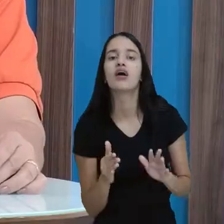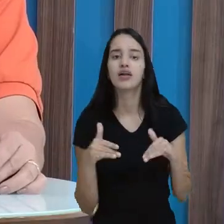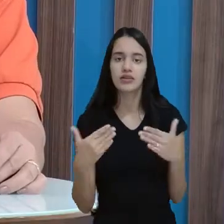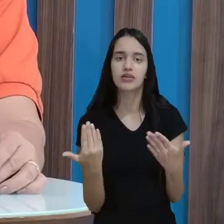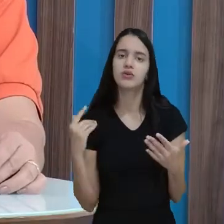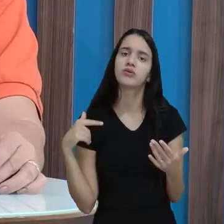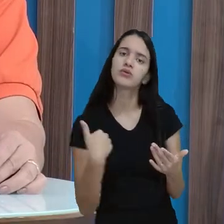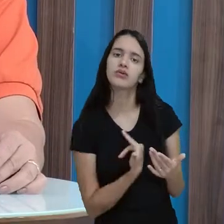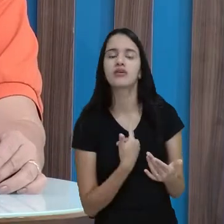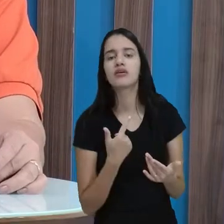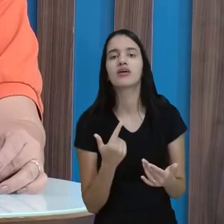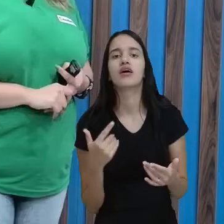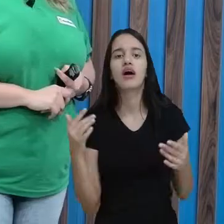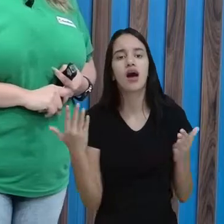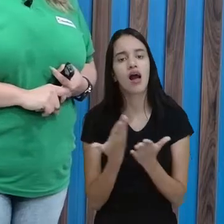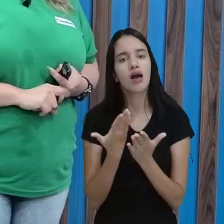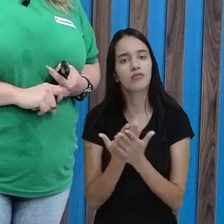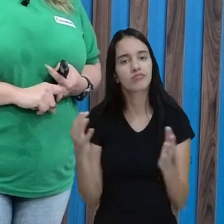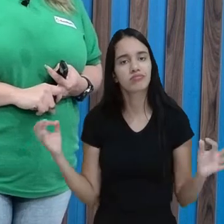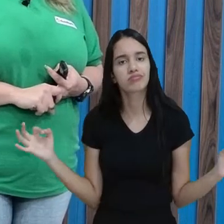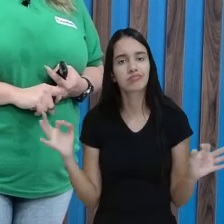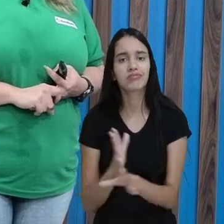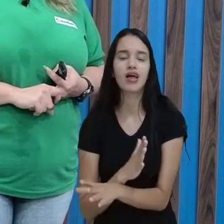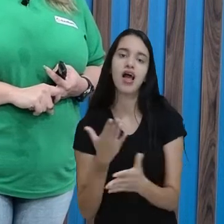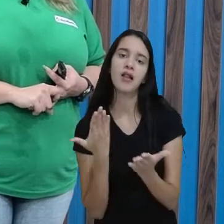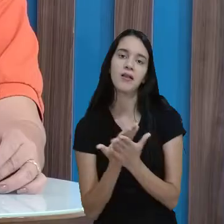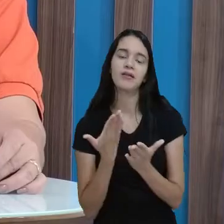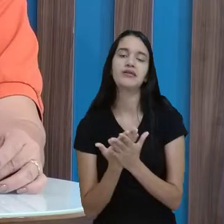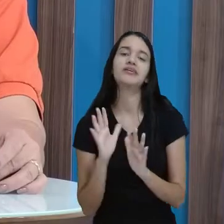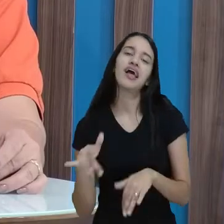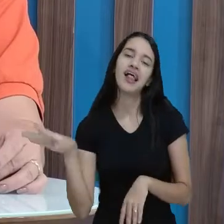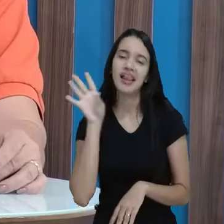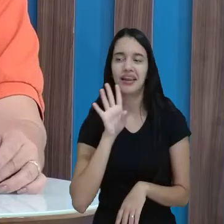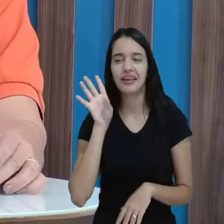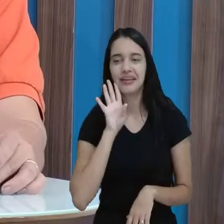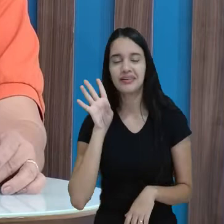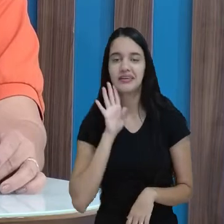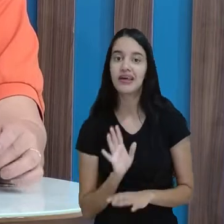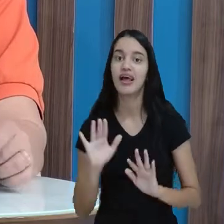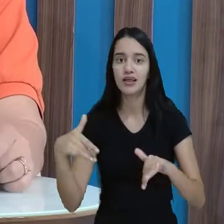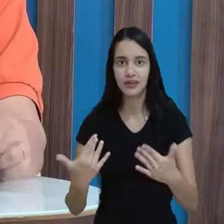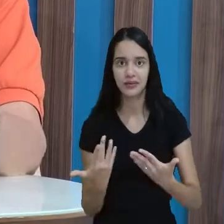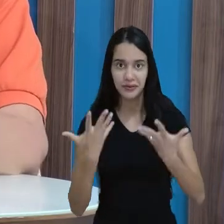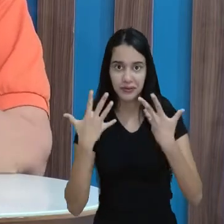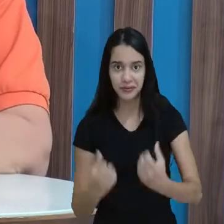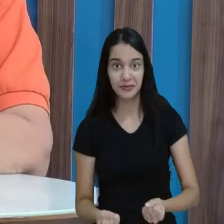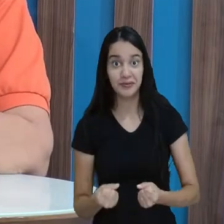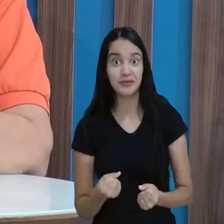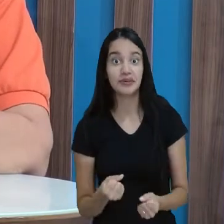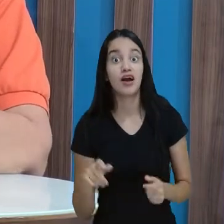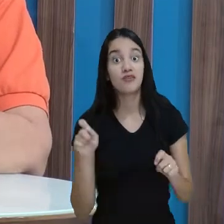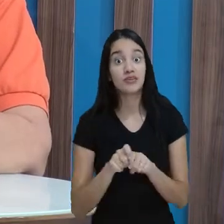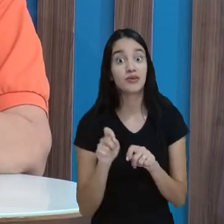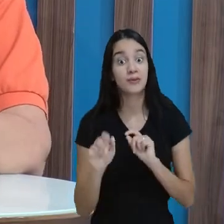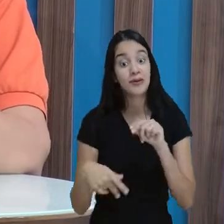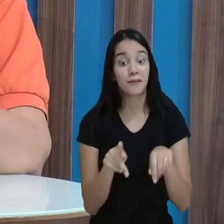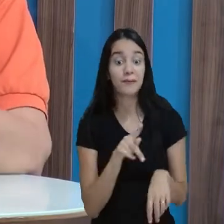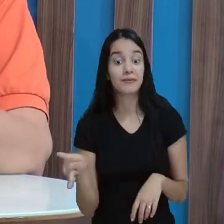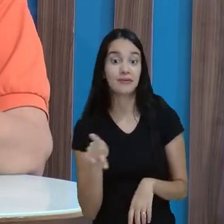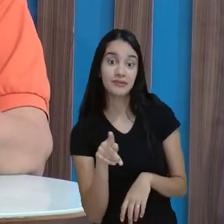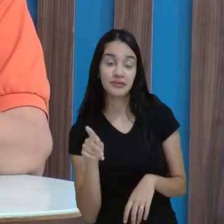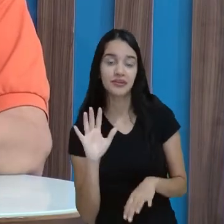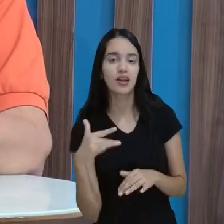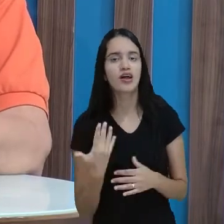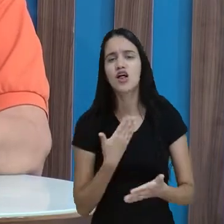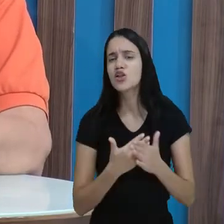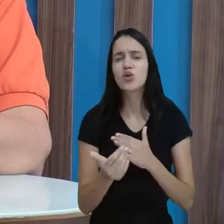Então, a gente está encerrando essa aula de hoje, professora. Legal, né, Carol? Então, gente, vamos lá, vamos fazer o que a professora Carol disse, né? Não